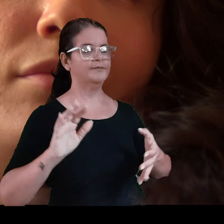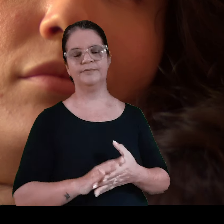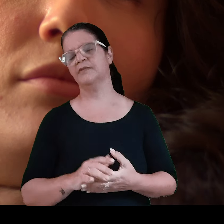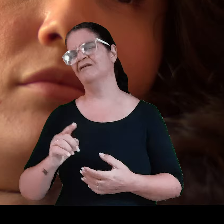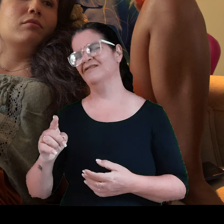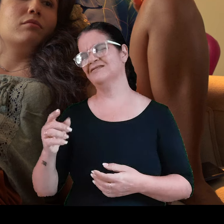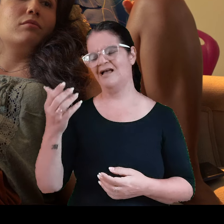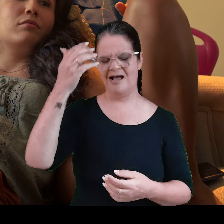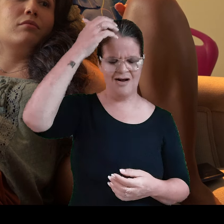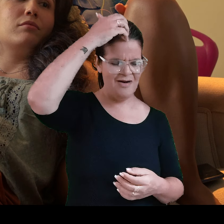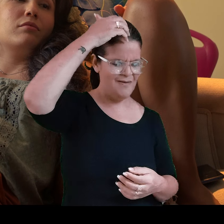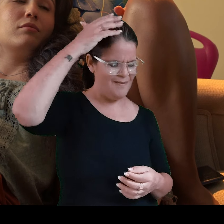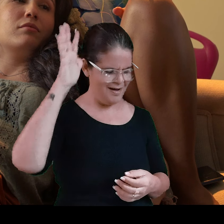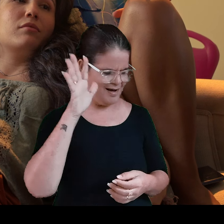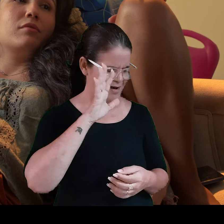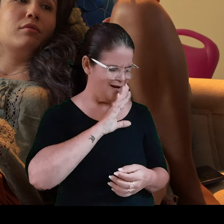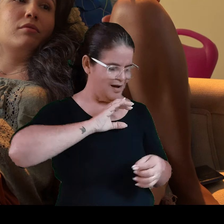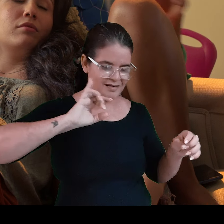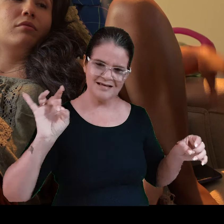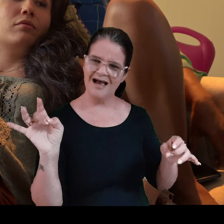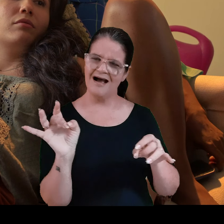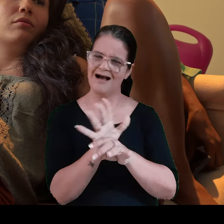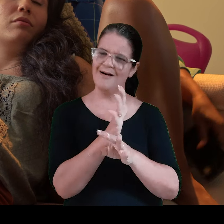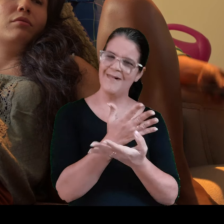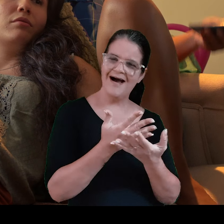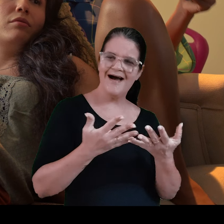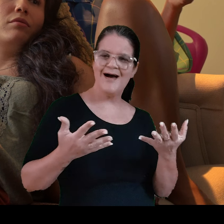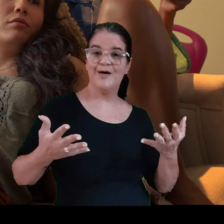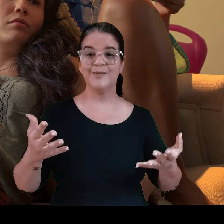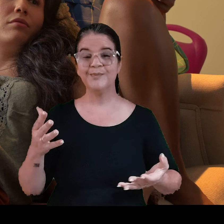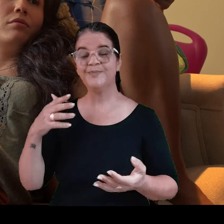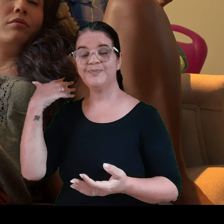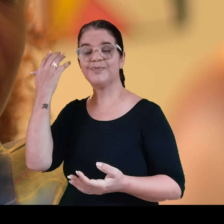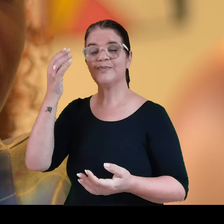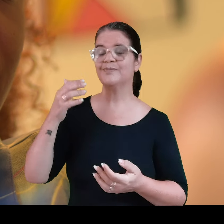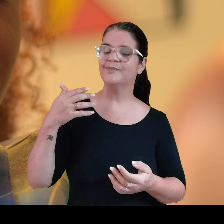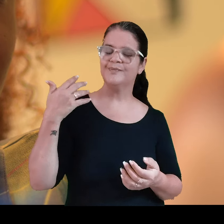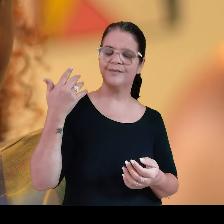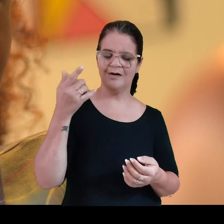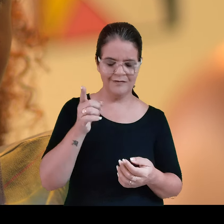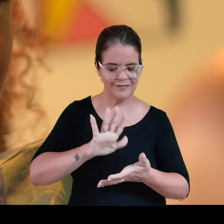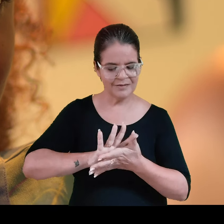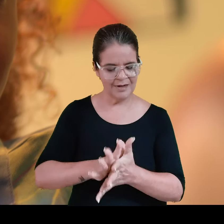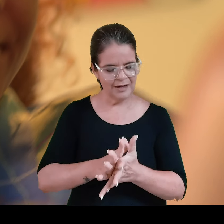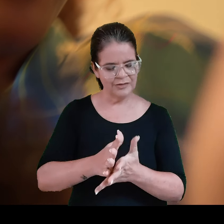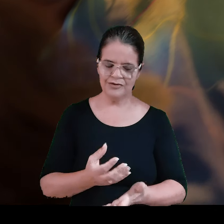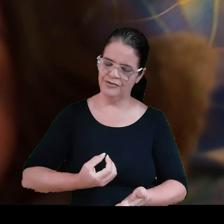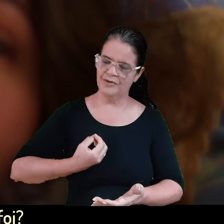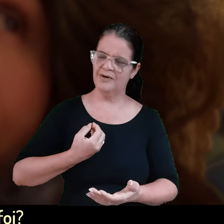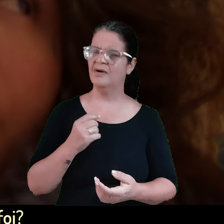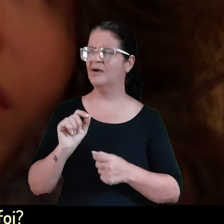Alice está deitada em um sofá no colo de a Helena. A Helena pega o celular enquanto faz cafuné em a Alice. Lê uma